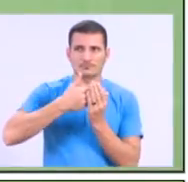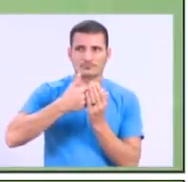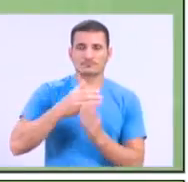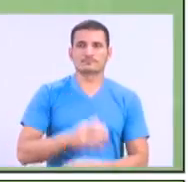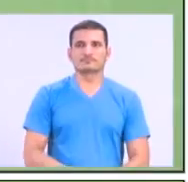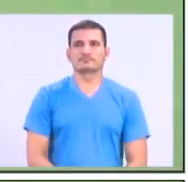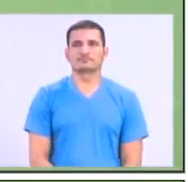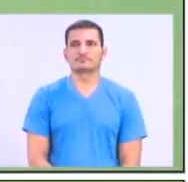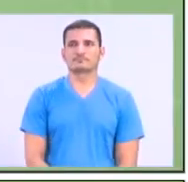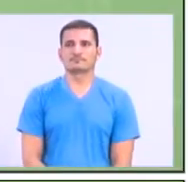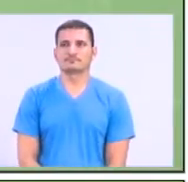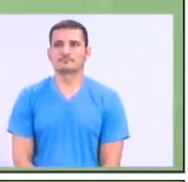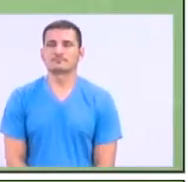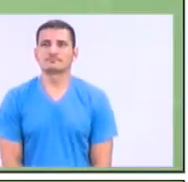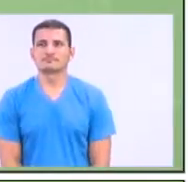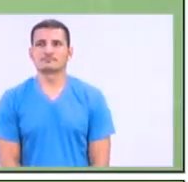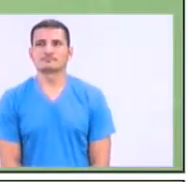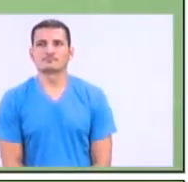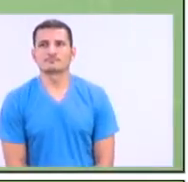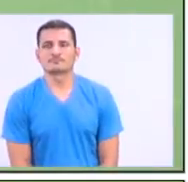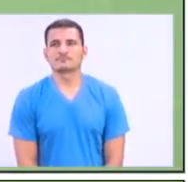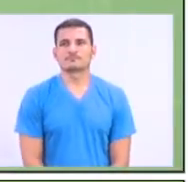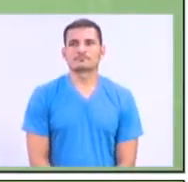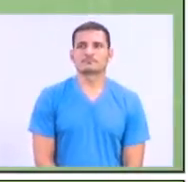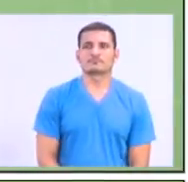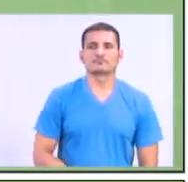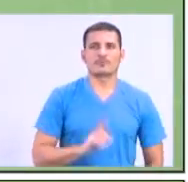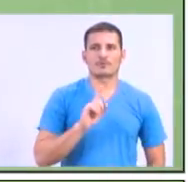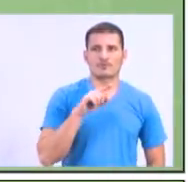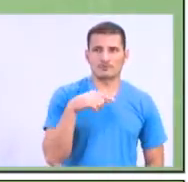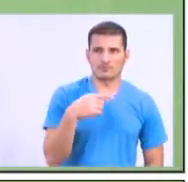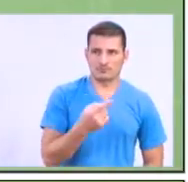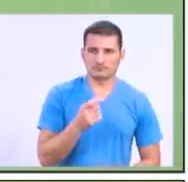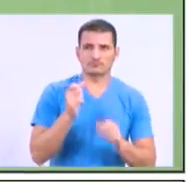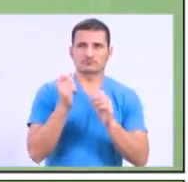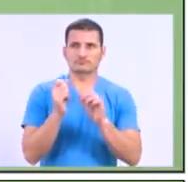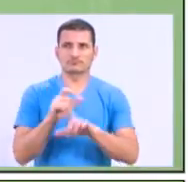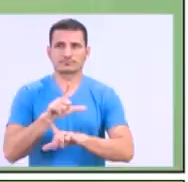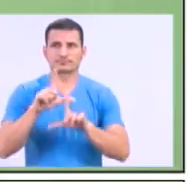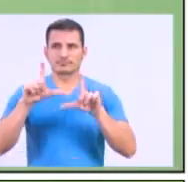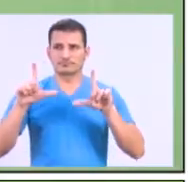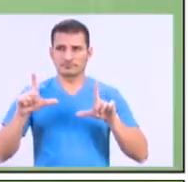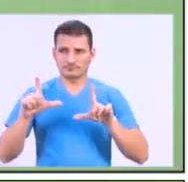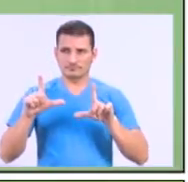Depois que a gente criar esse arquivo e executar, percebam, né?